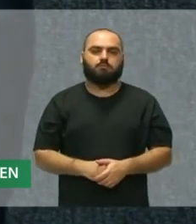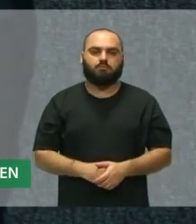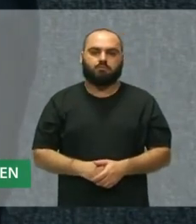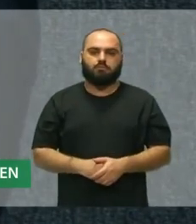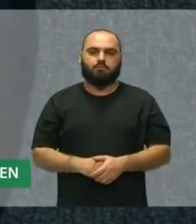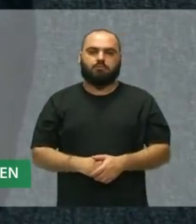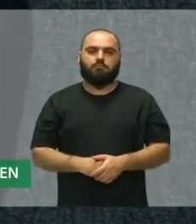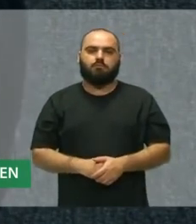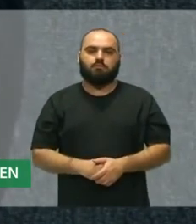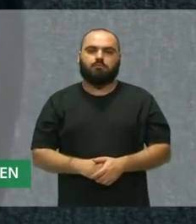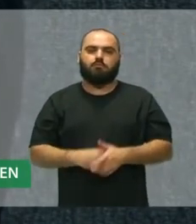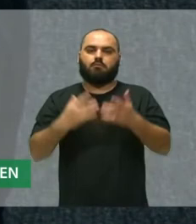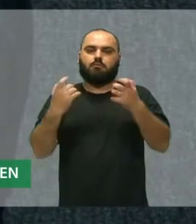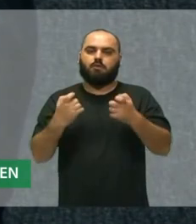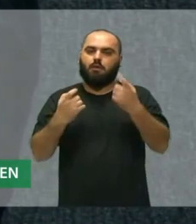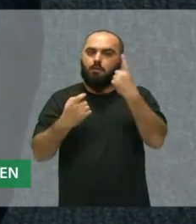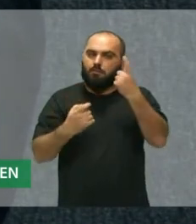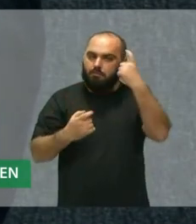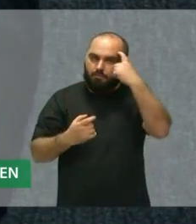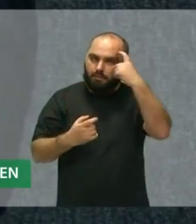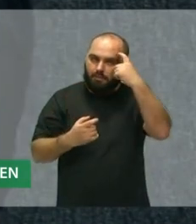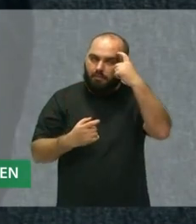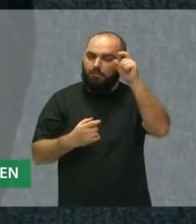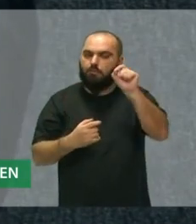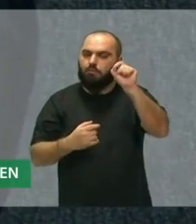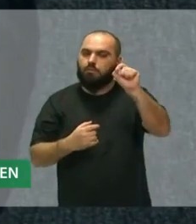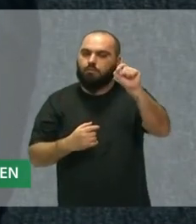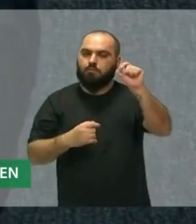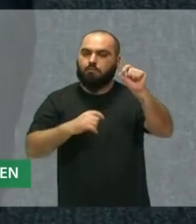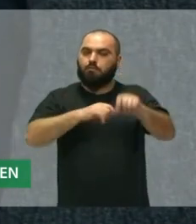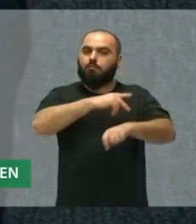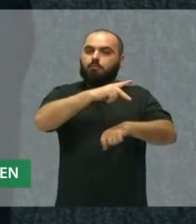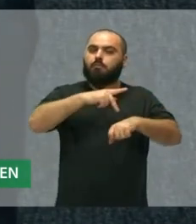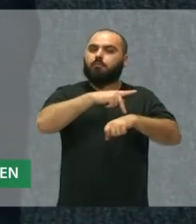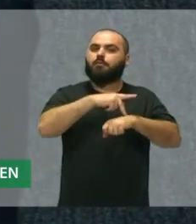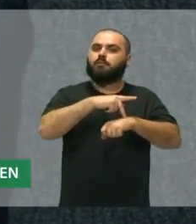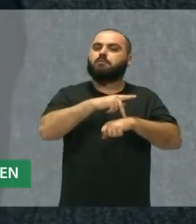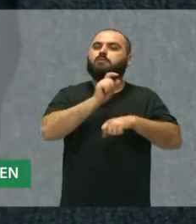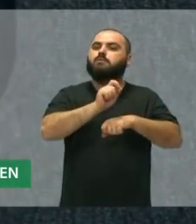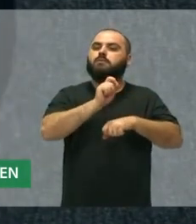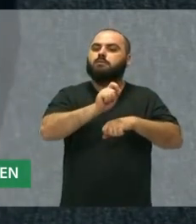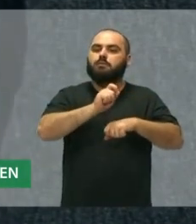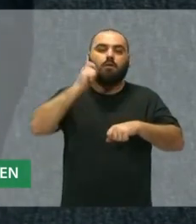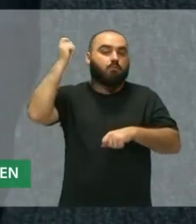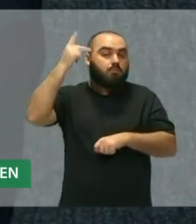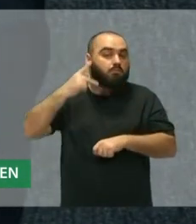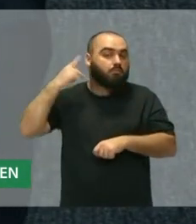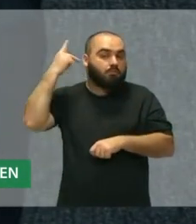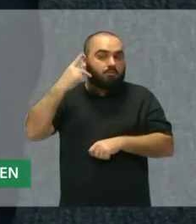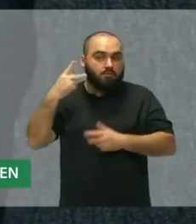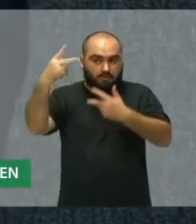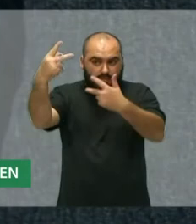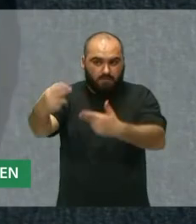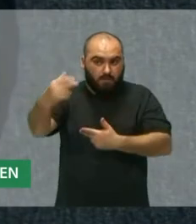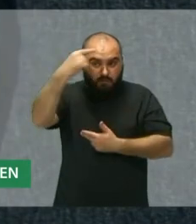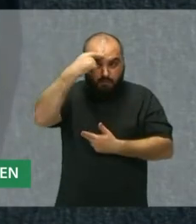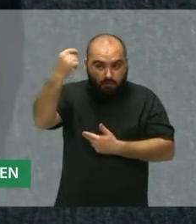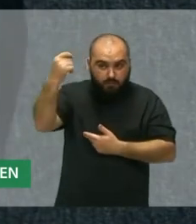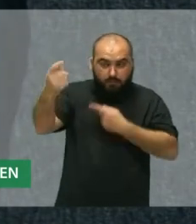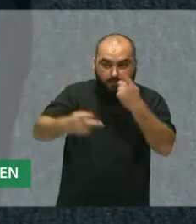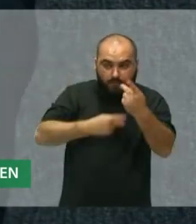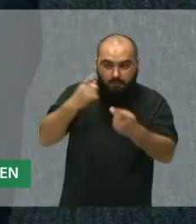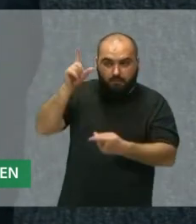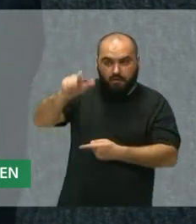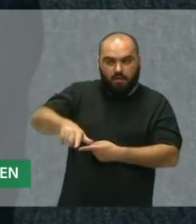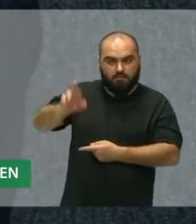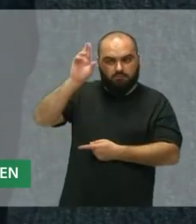um pensamento aqui. Eu acho que a gente vive num país onde os próprios políticos, como até o Rubens falou, que é um empregado do povo,